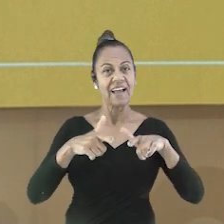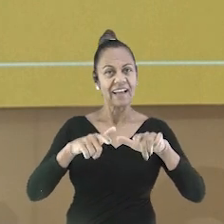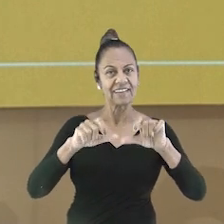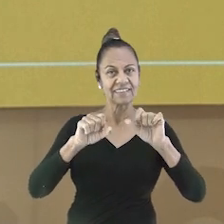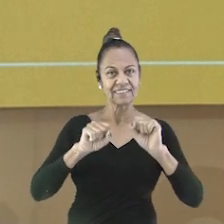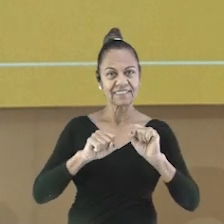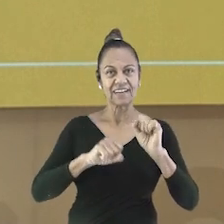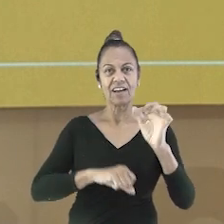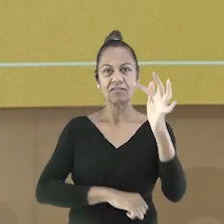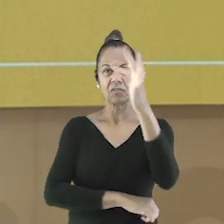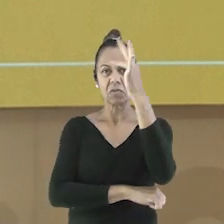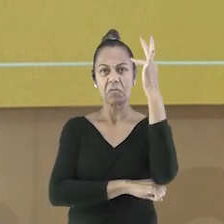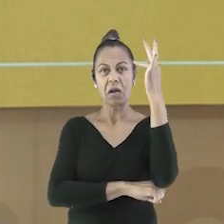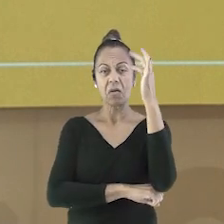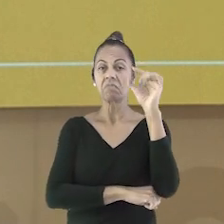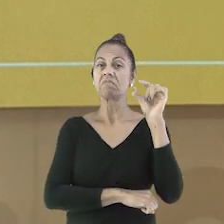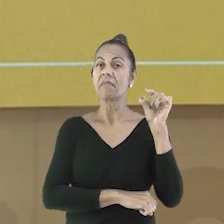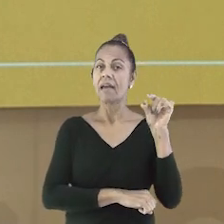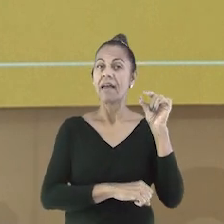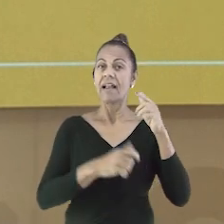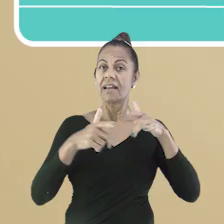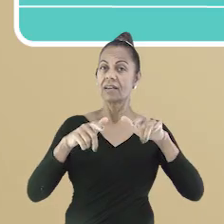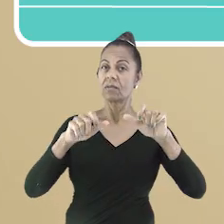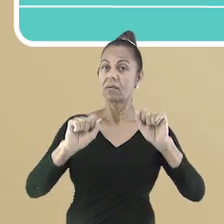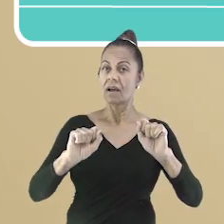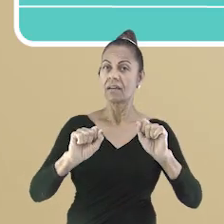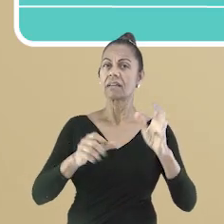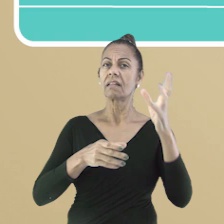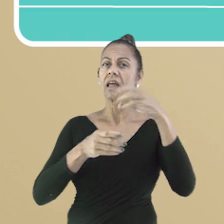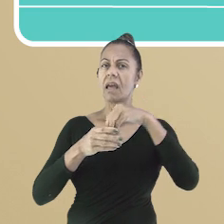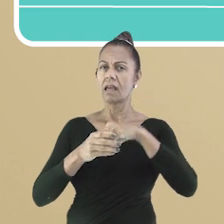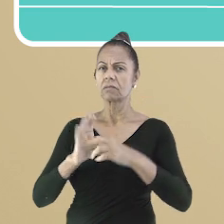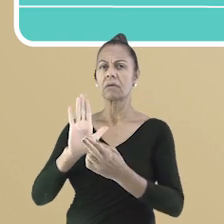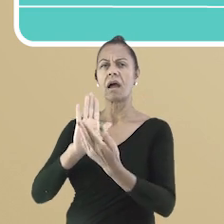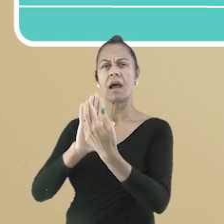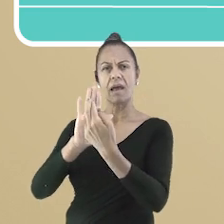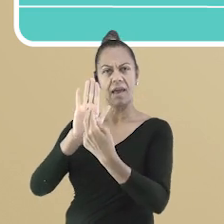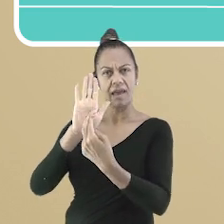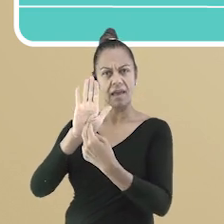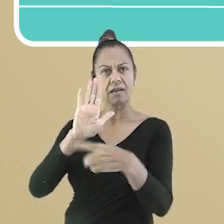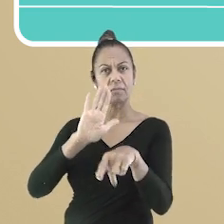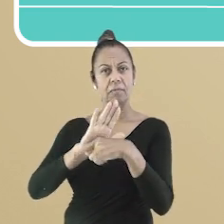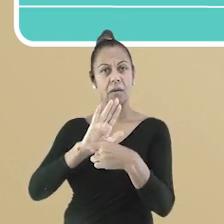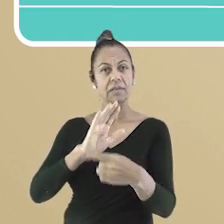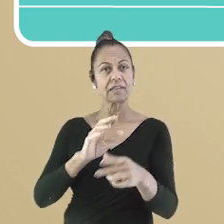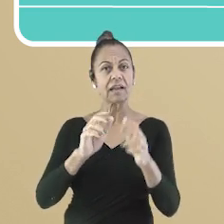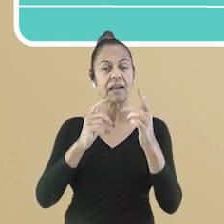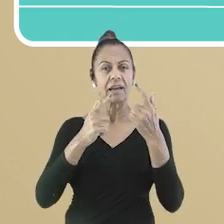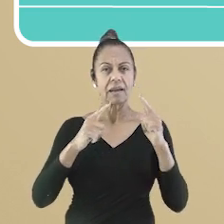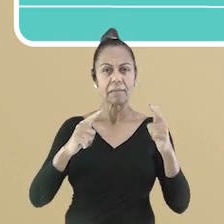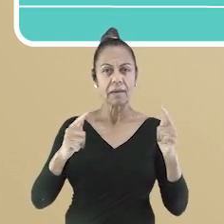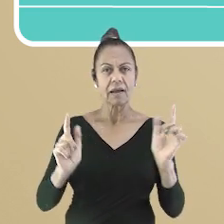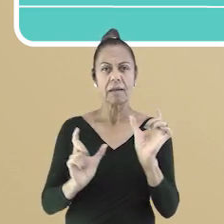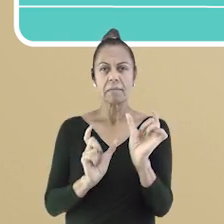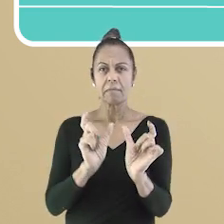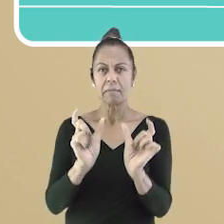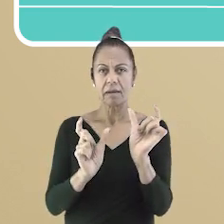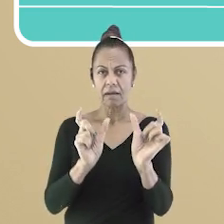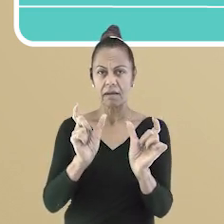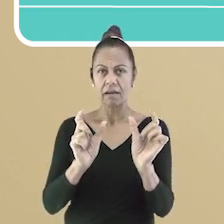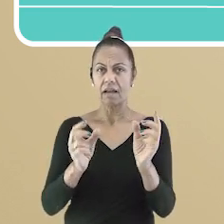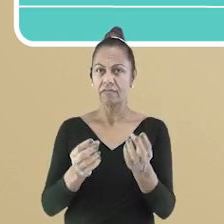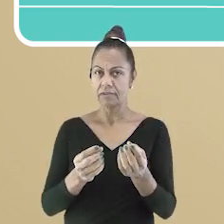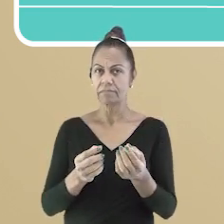e informal? Vamos relembrar? A linguagem formal é a linguagem transmitida de acordo com as